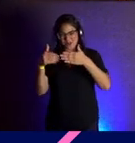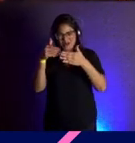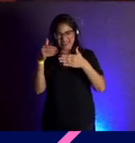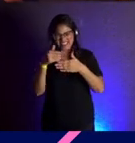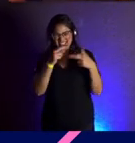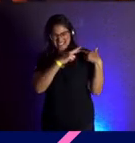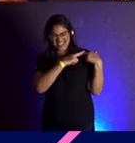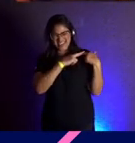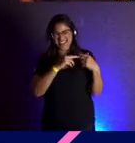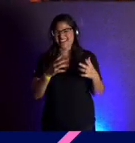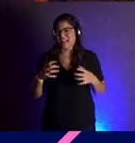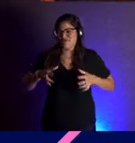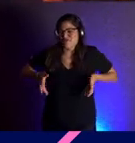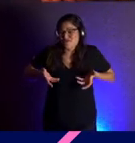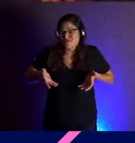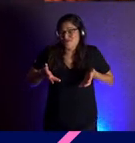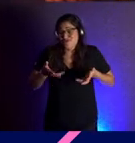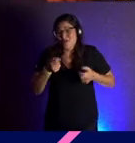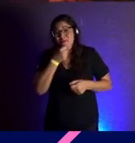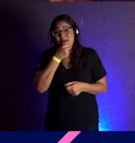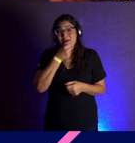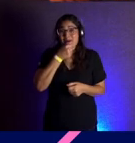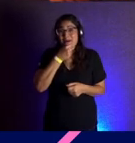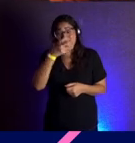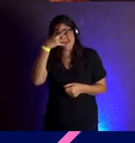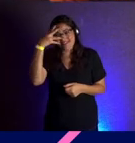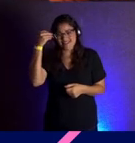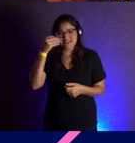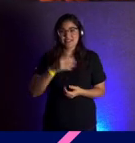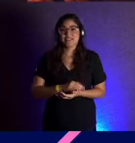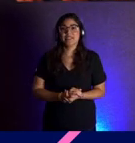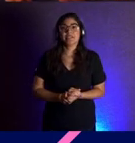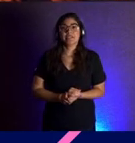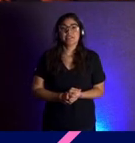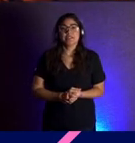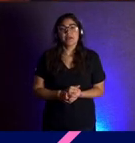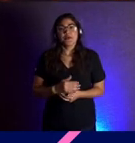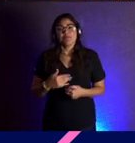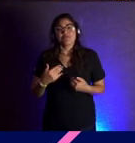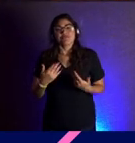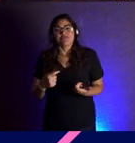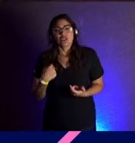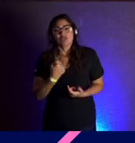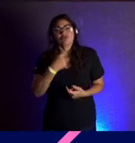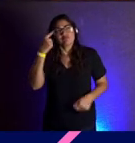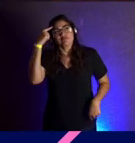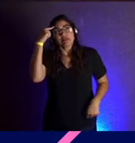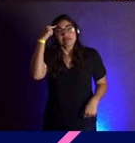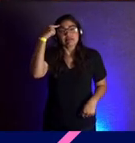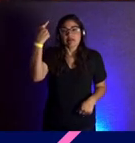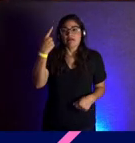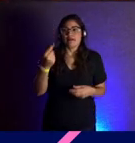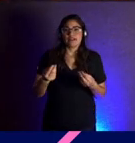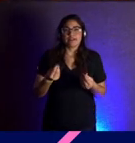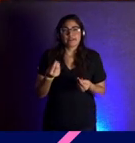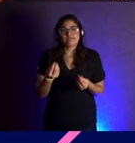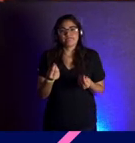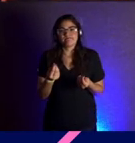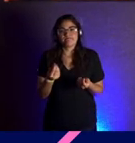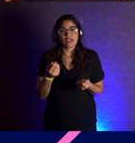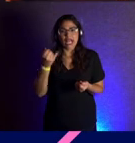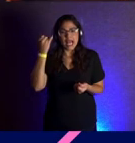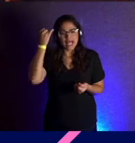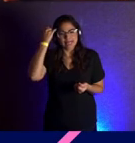Me entusiasma com o microfone, esquece o que tem que fazer. Bom, então, se a gente for pensar em alguns números, a ideia aqui